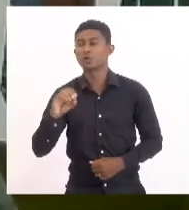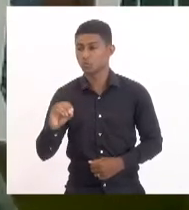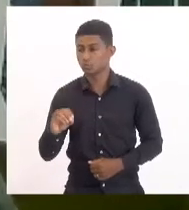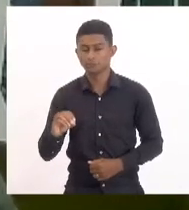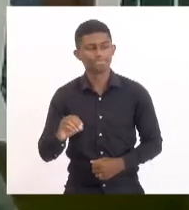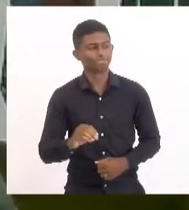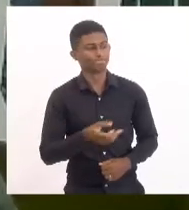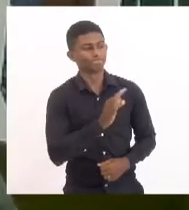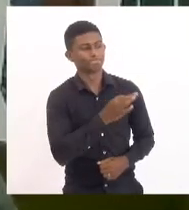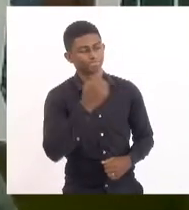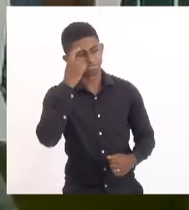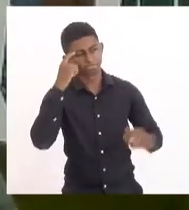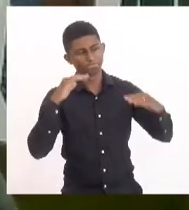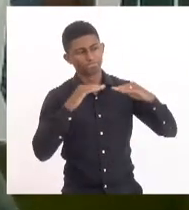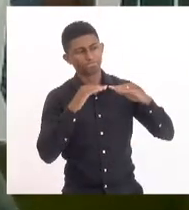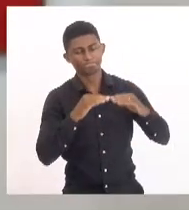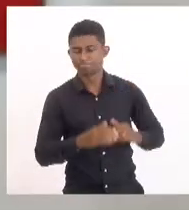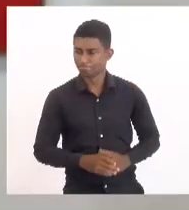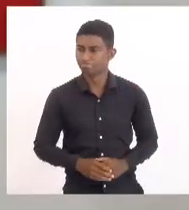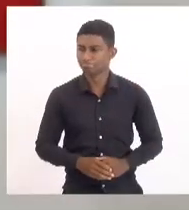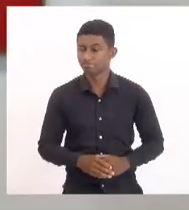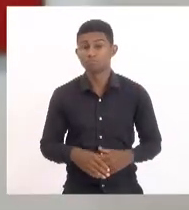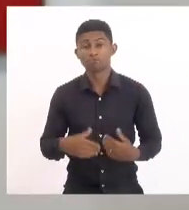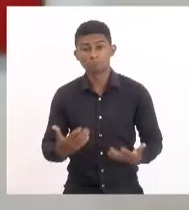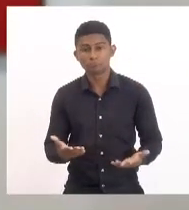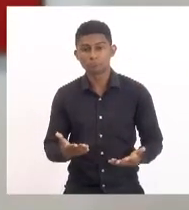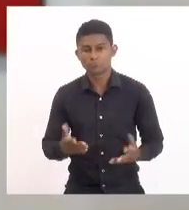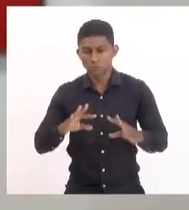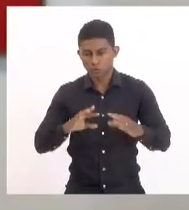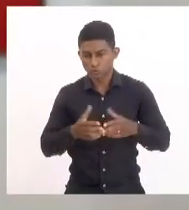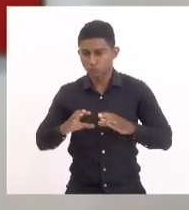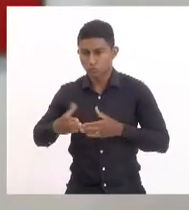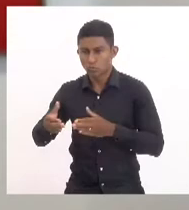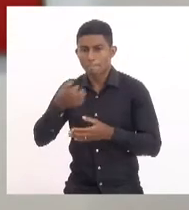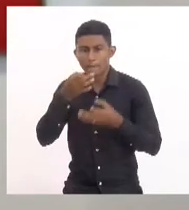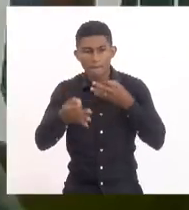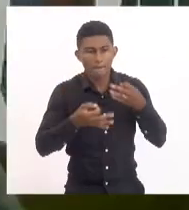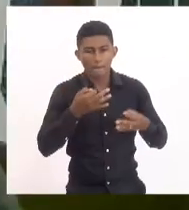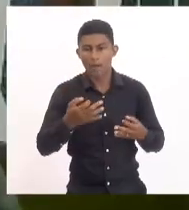Favorável. Os pareceres emitidos em discussão.